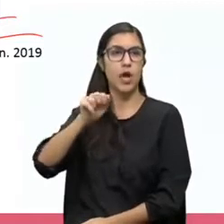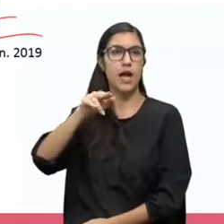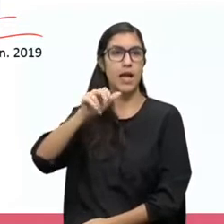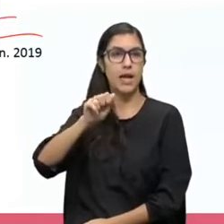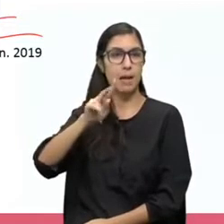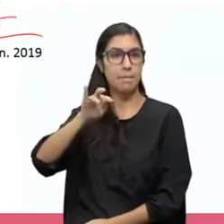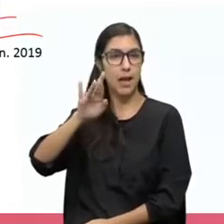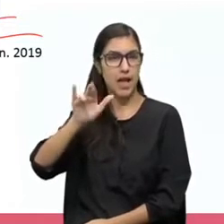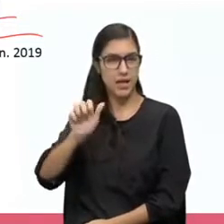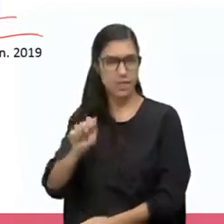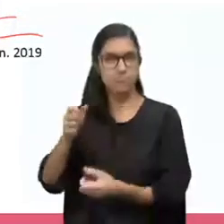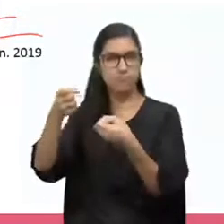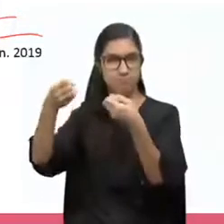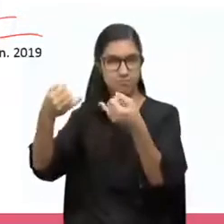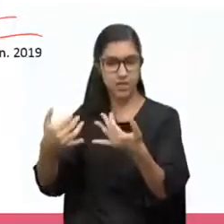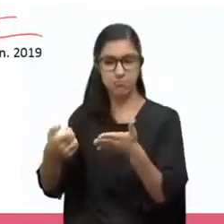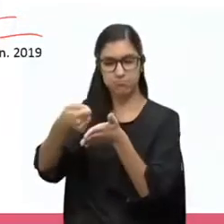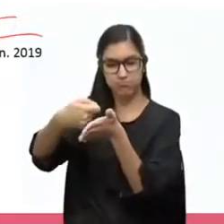muito a pena